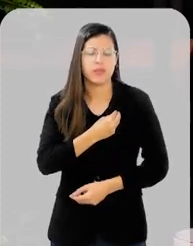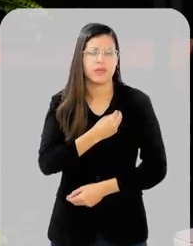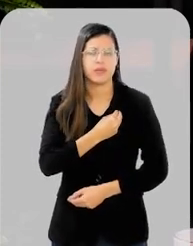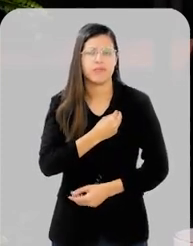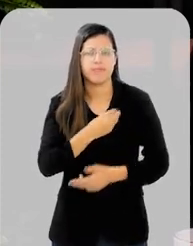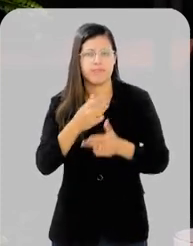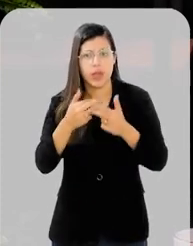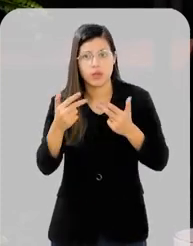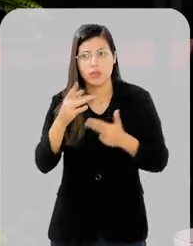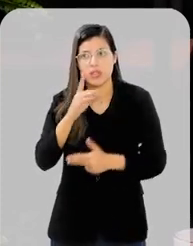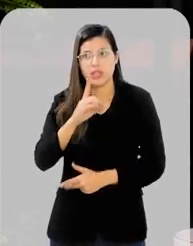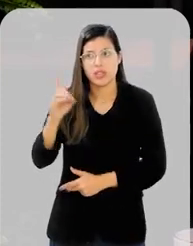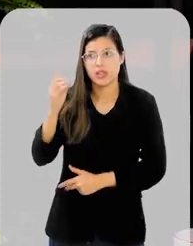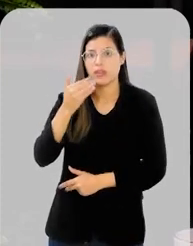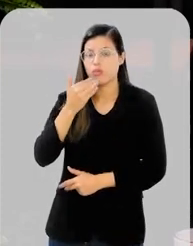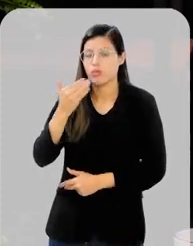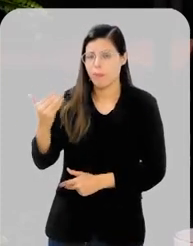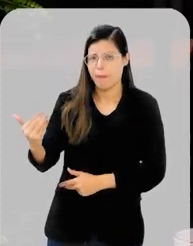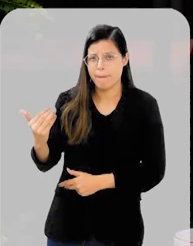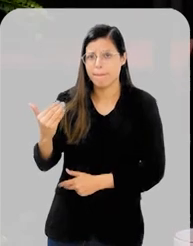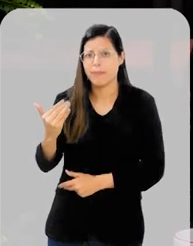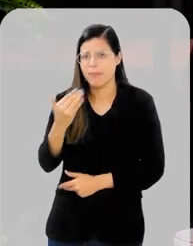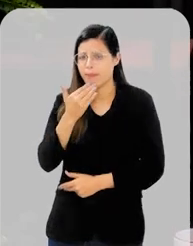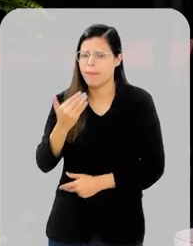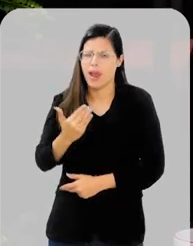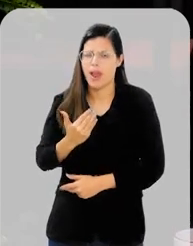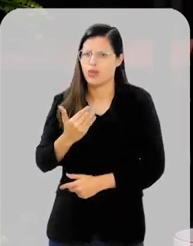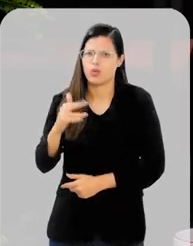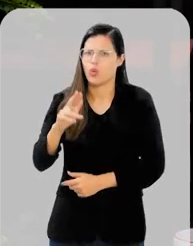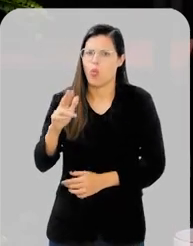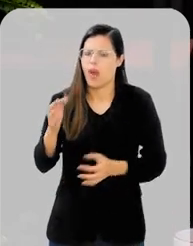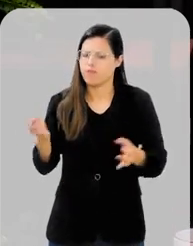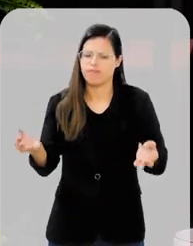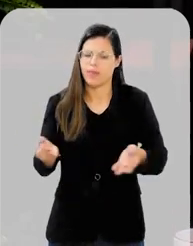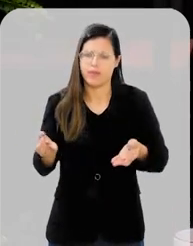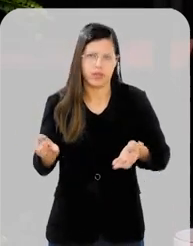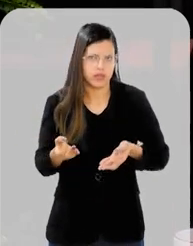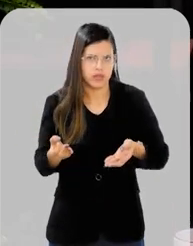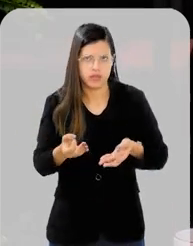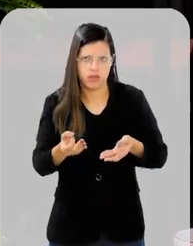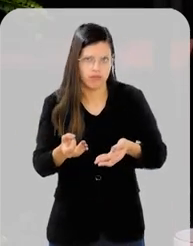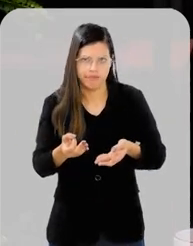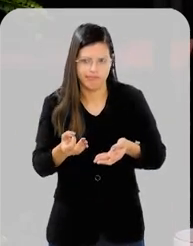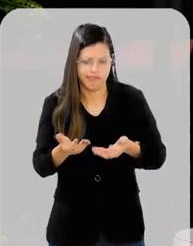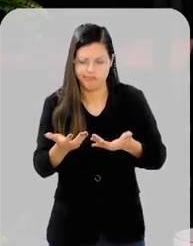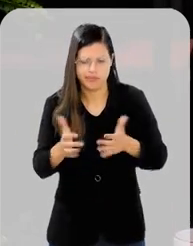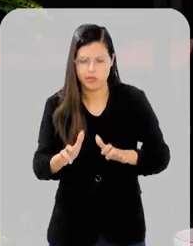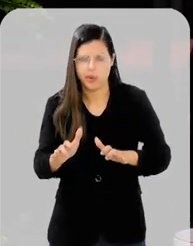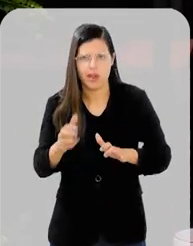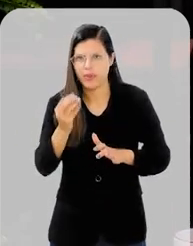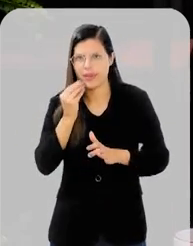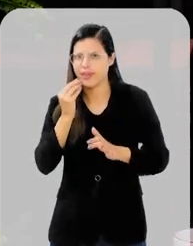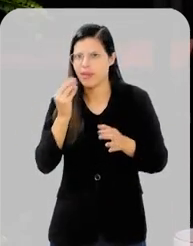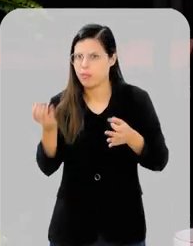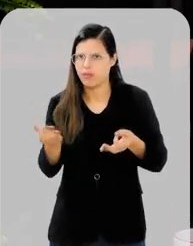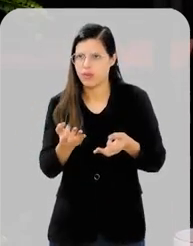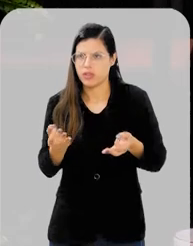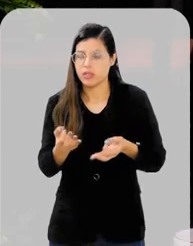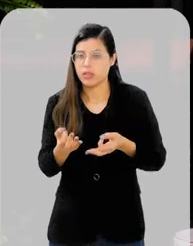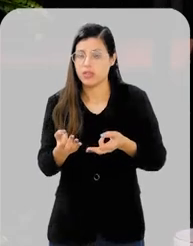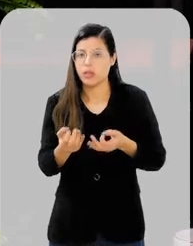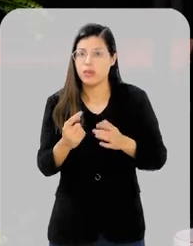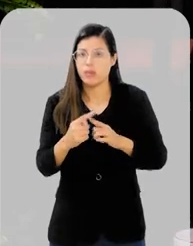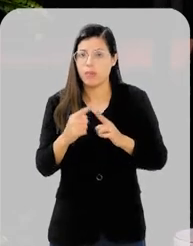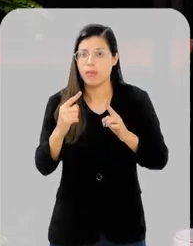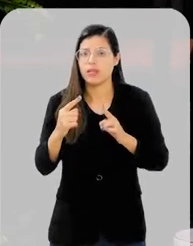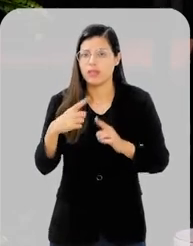do jeito que Deus pede que eu viva não perfeição que Deus também não longe de mim ser perfeito mas eh já dizia